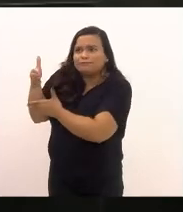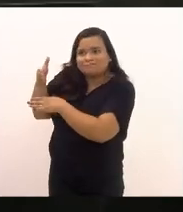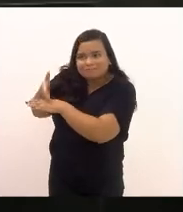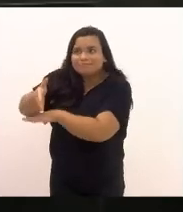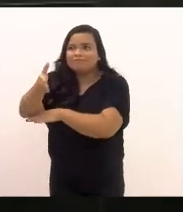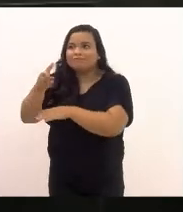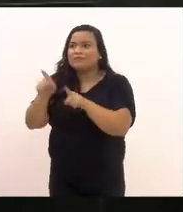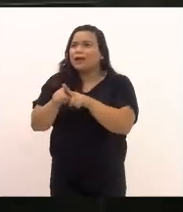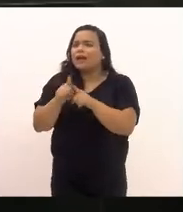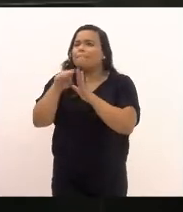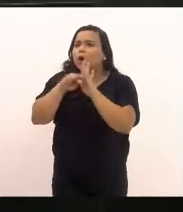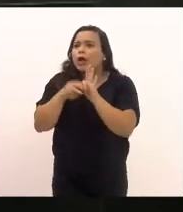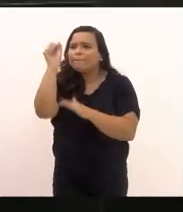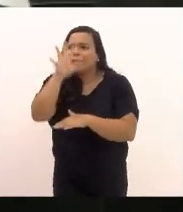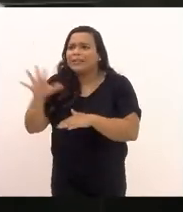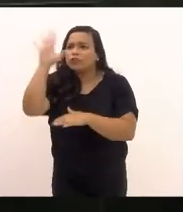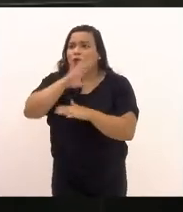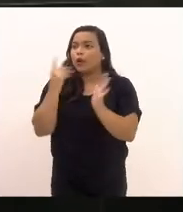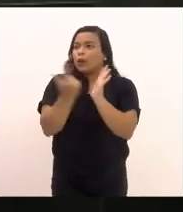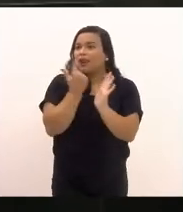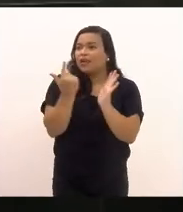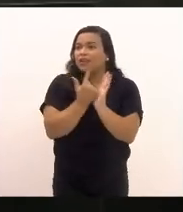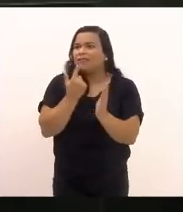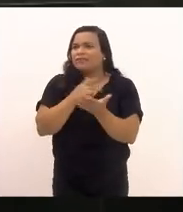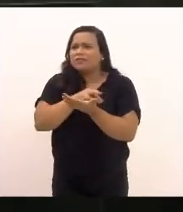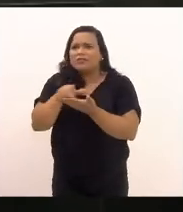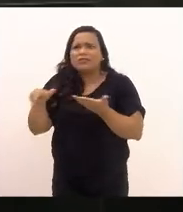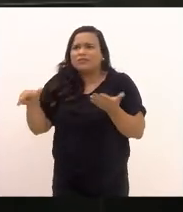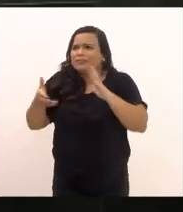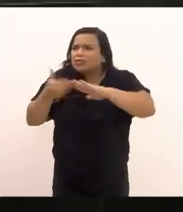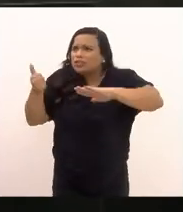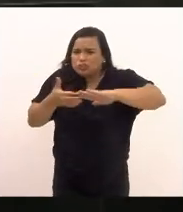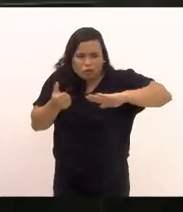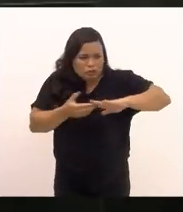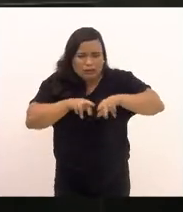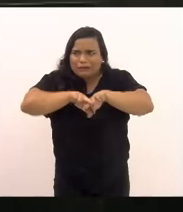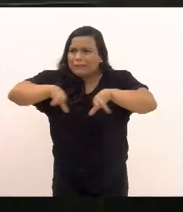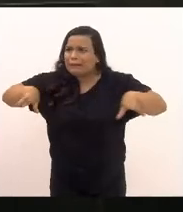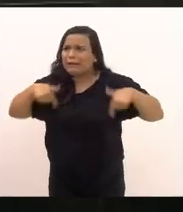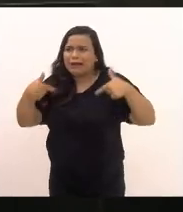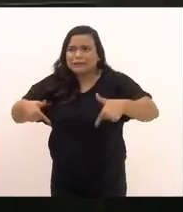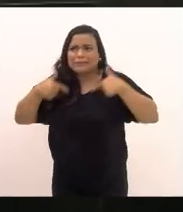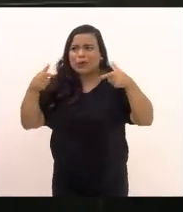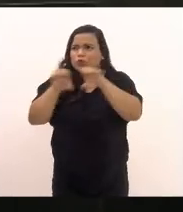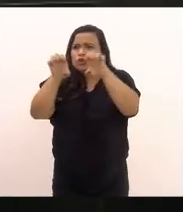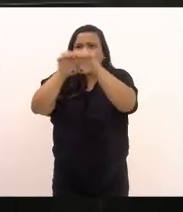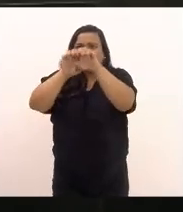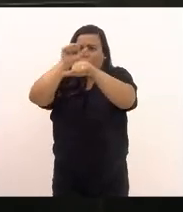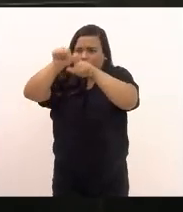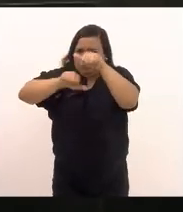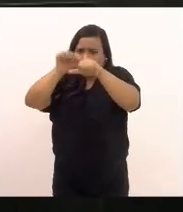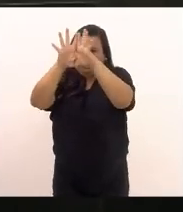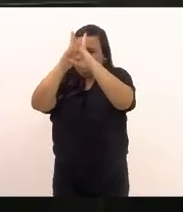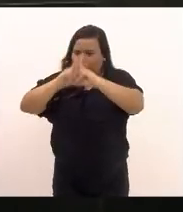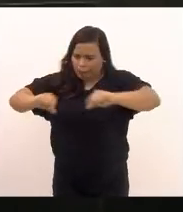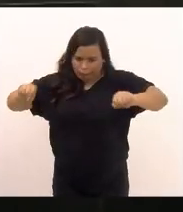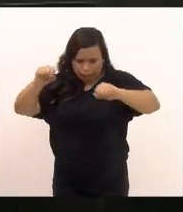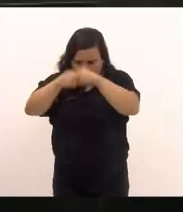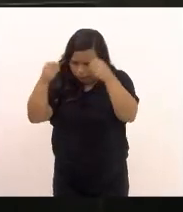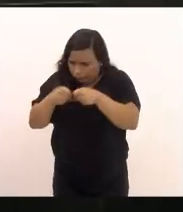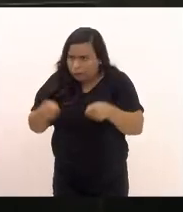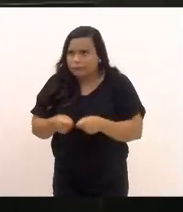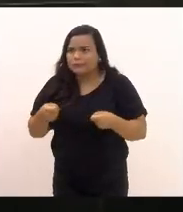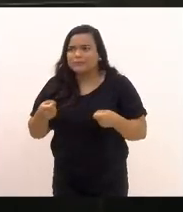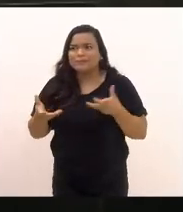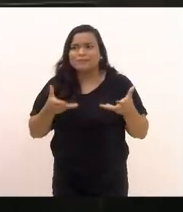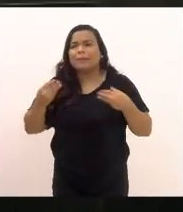Didático, uma série de medidas que desestruturaram, nesses últimos 3 anos, o Ministério da Educação. Então, por